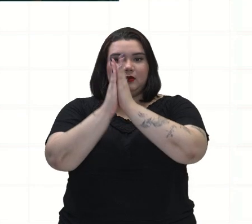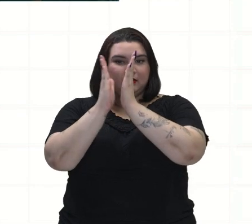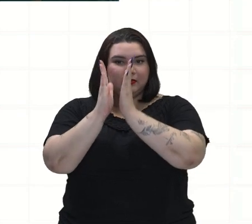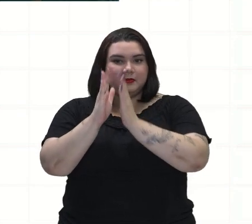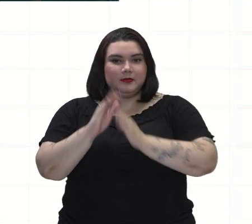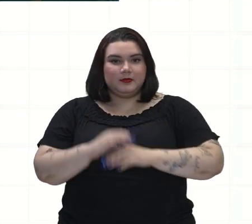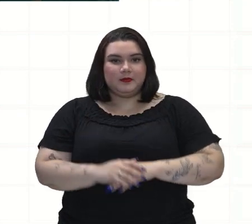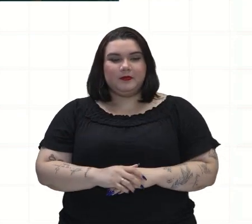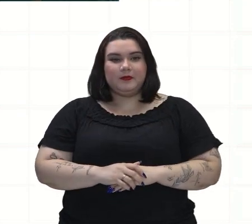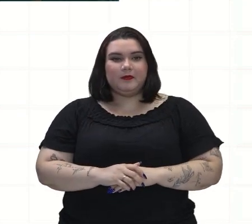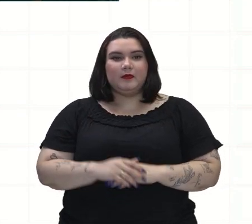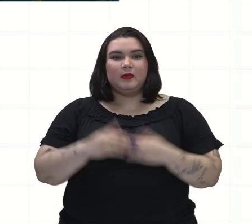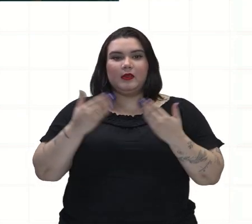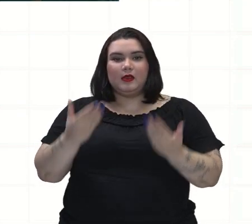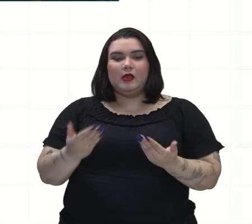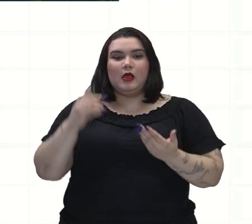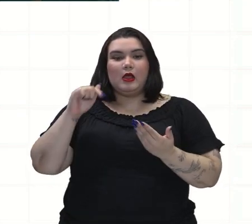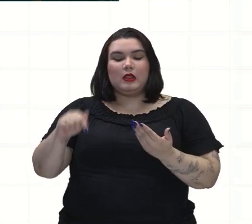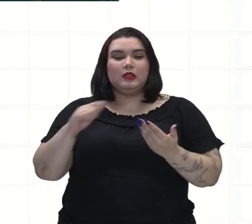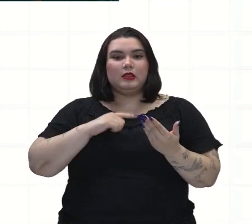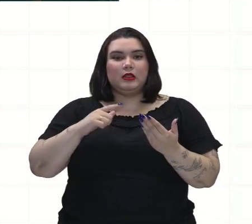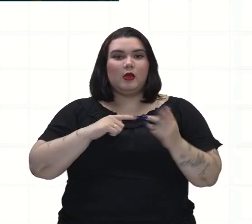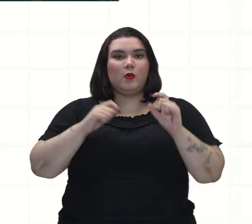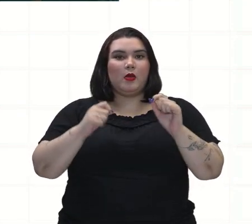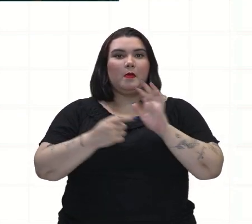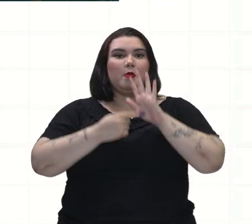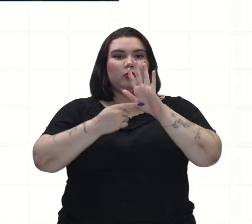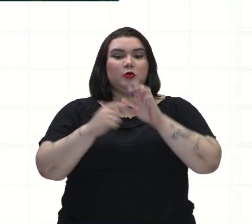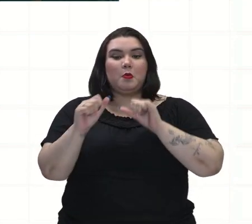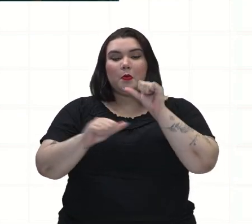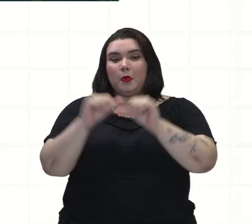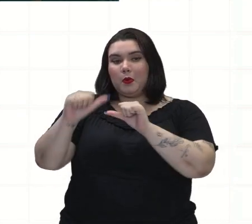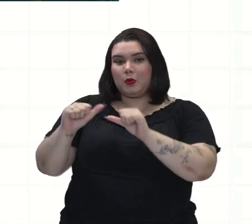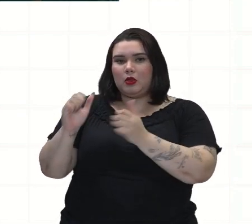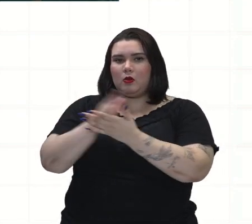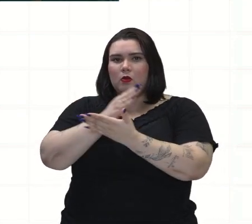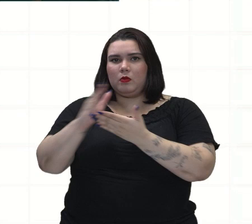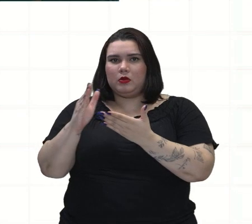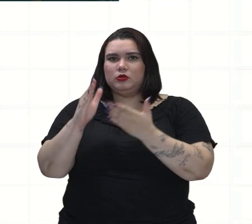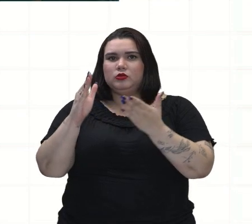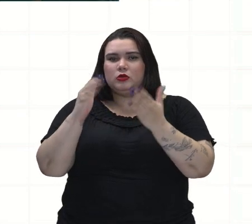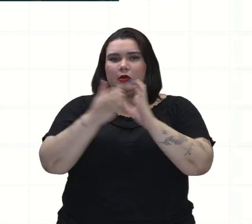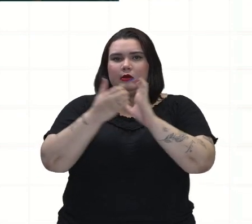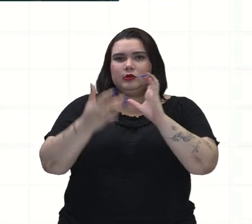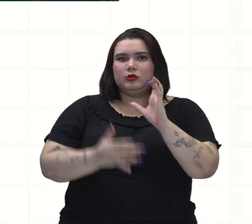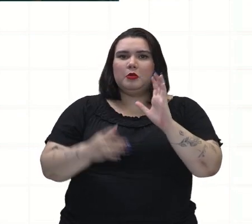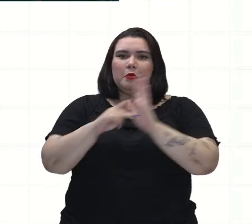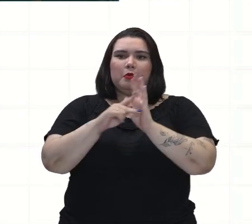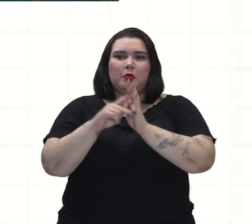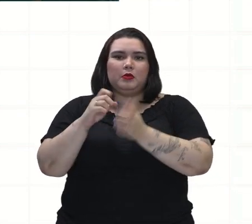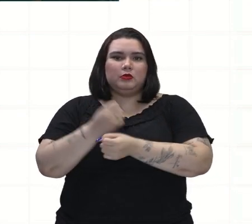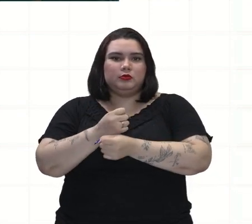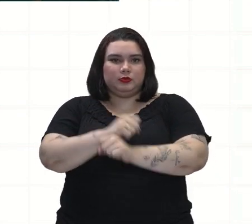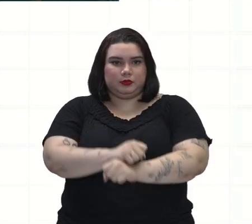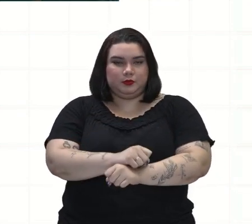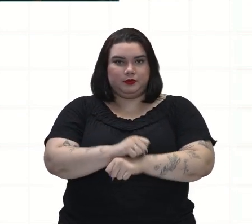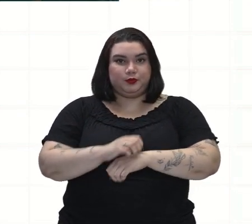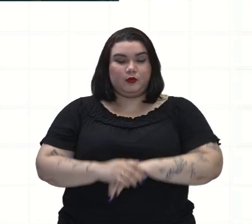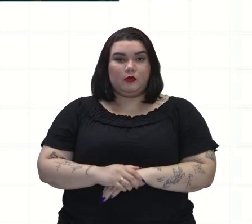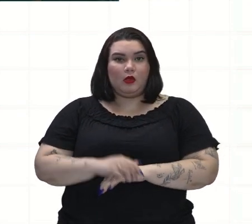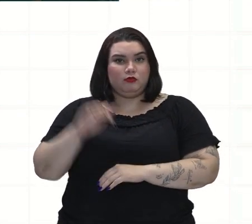vai mudar alguns parâmetros diante da escravidão indígena. Olha lá. Pombal buscava